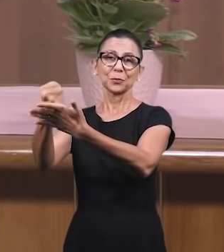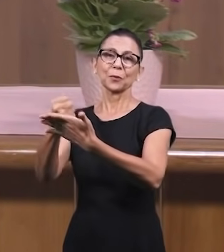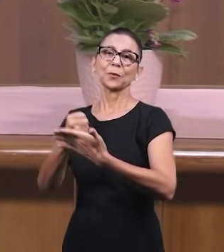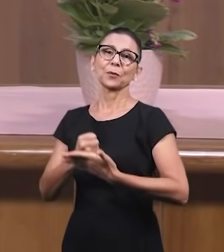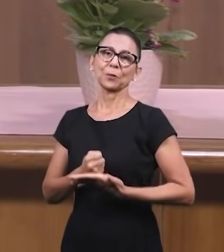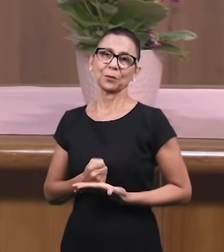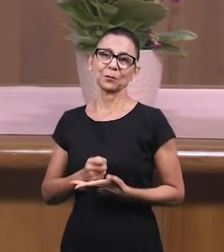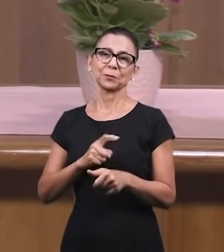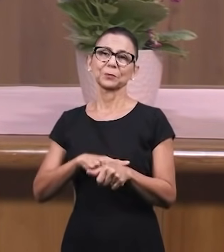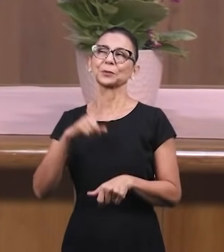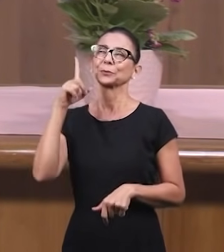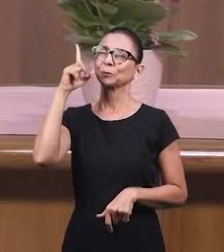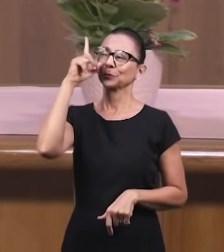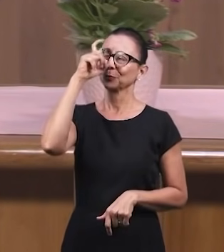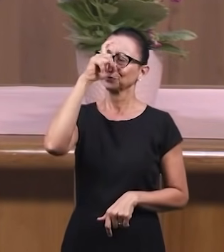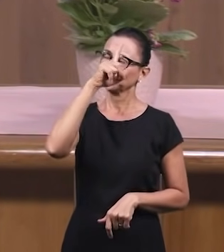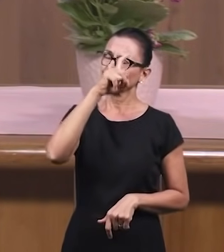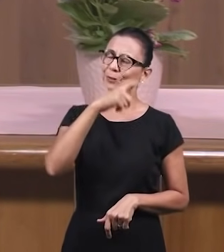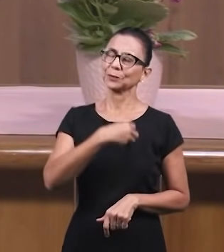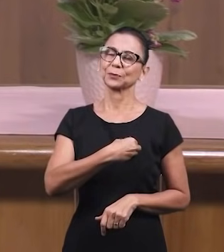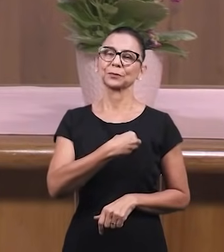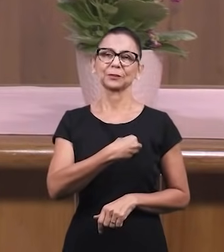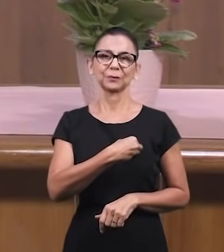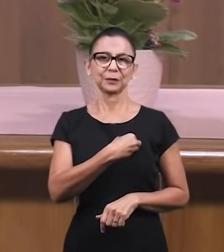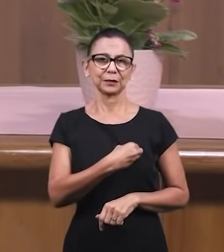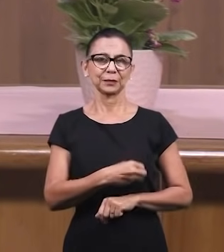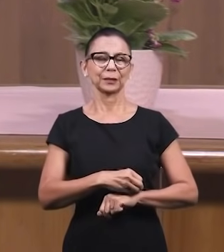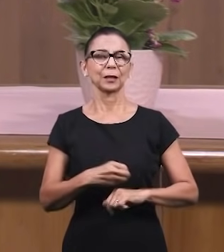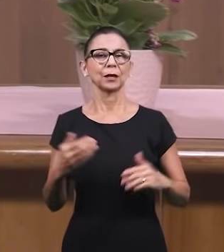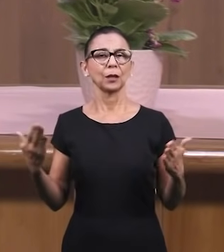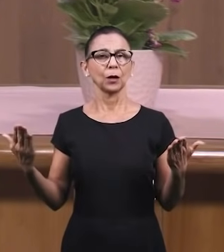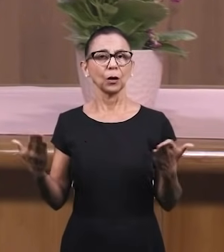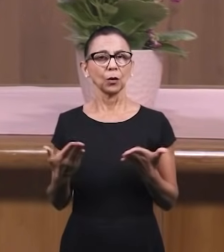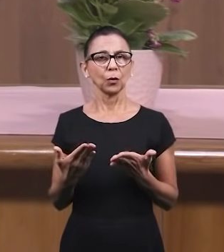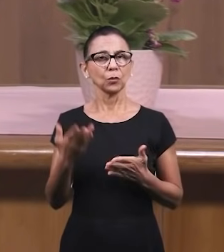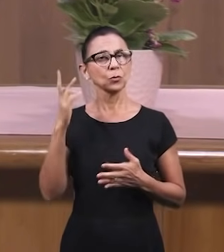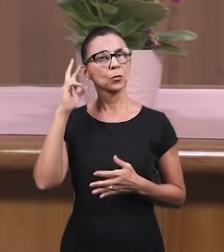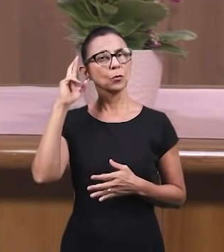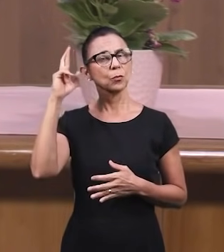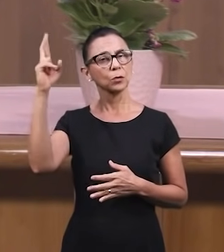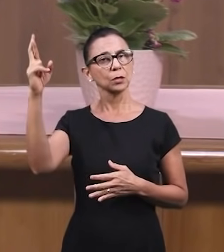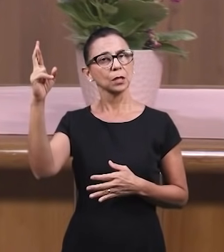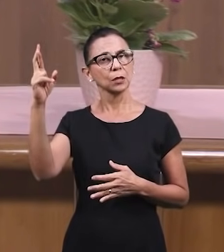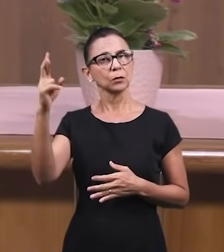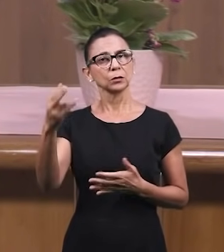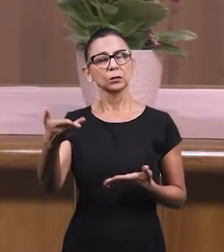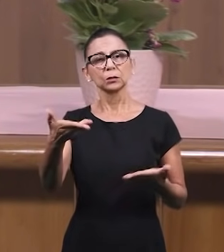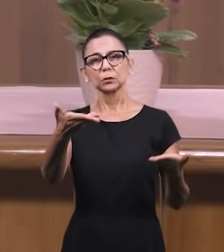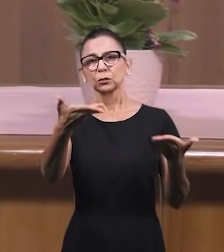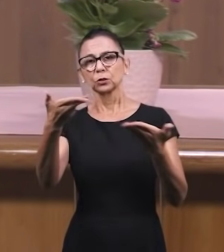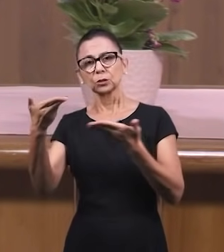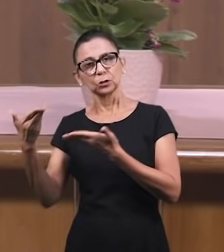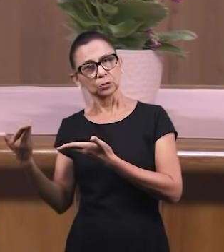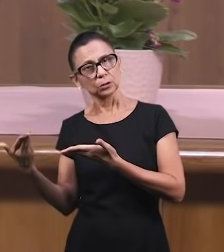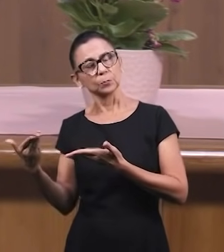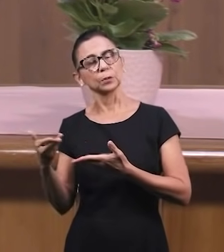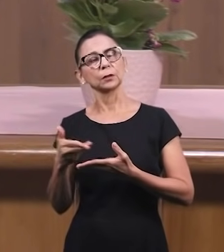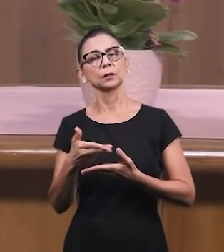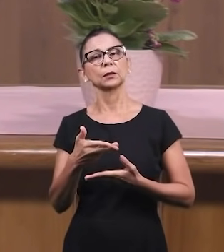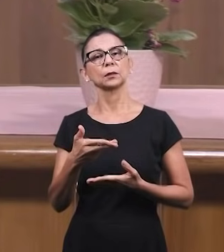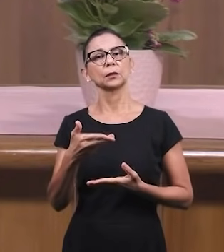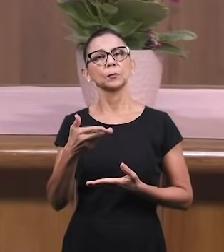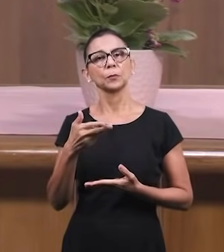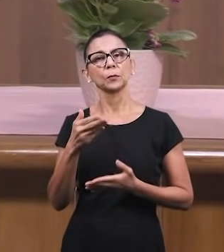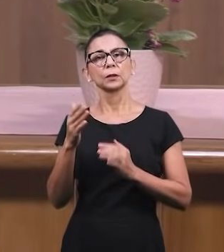no momento mais difícil da nossa existência. E ele tem hoje para você uma palavra, vem, porque ele